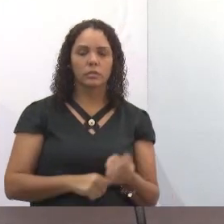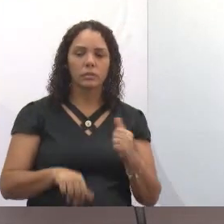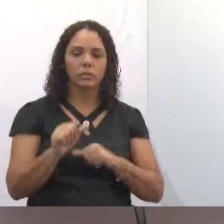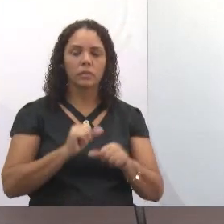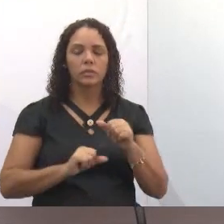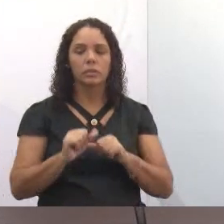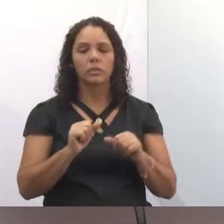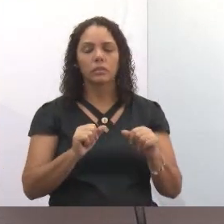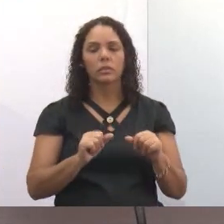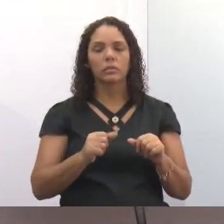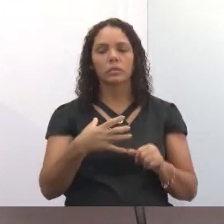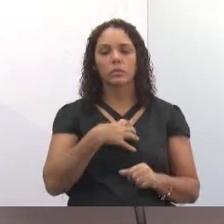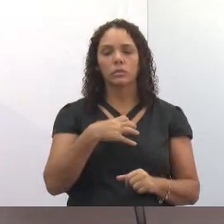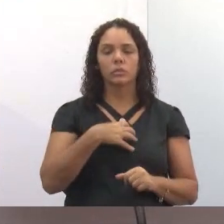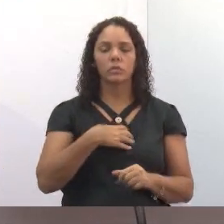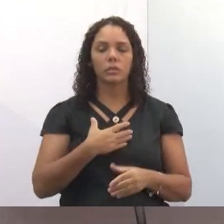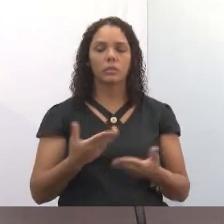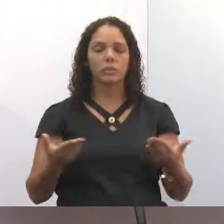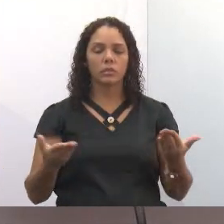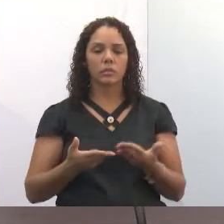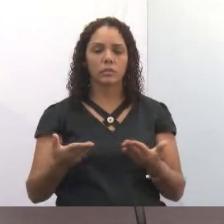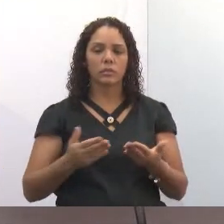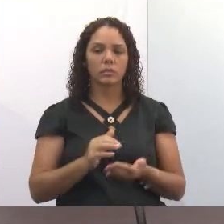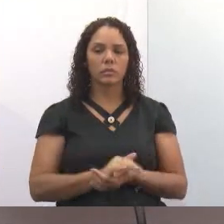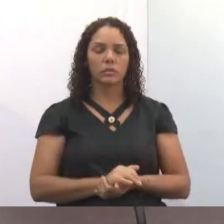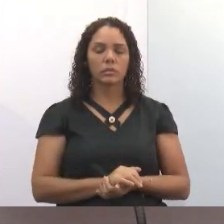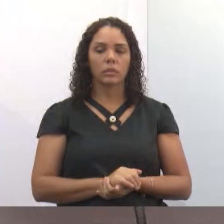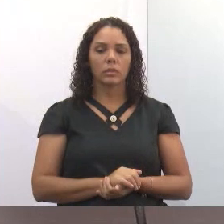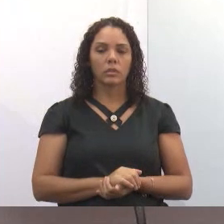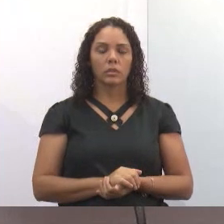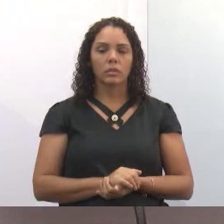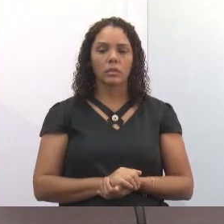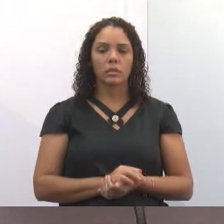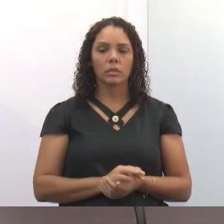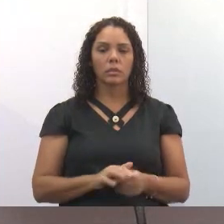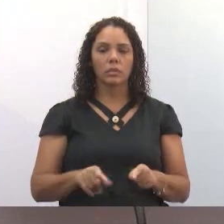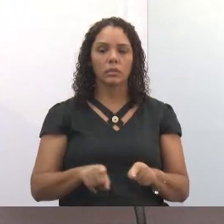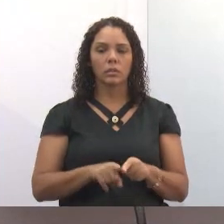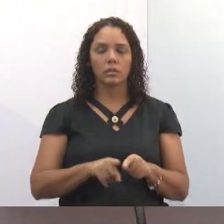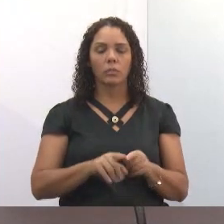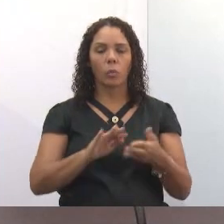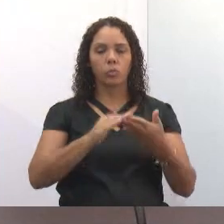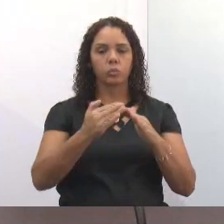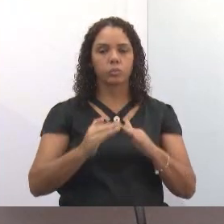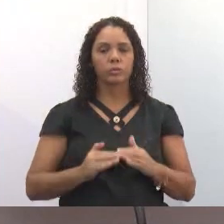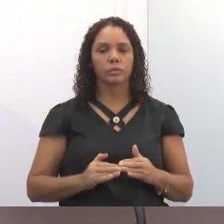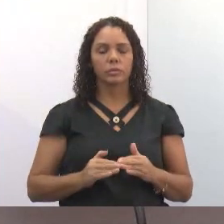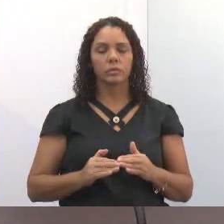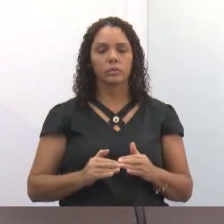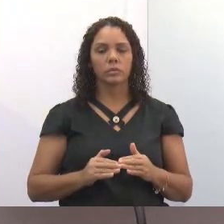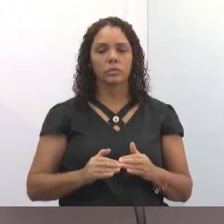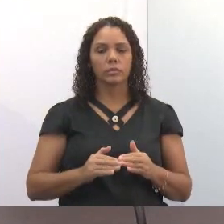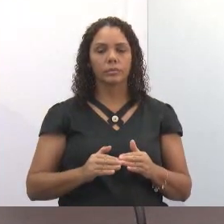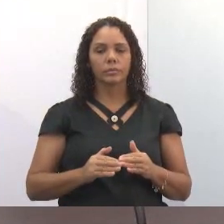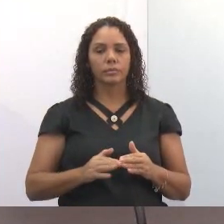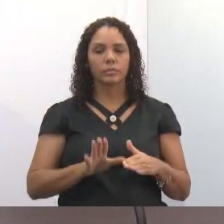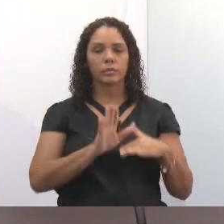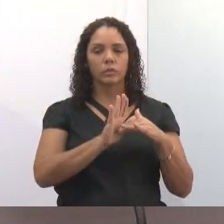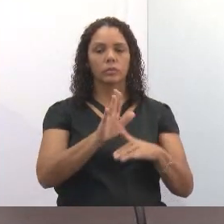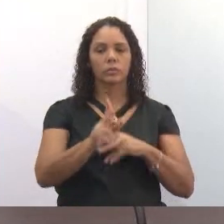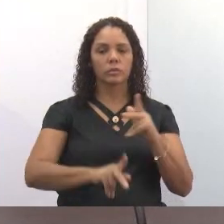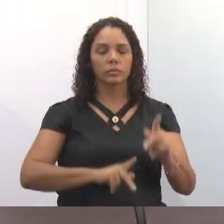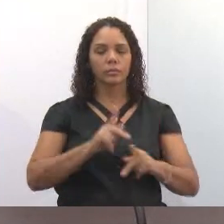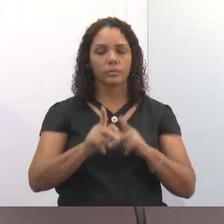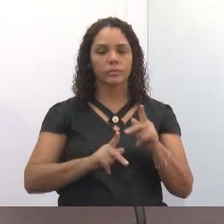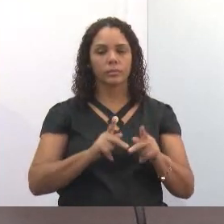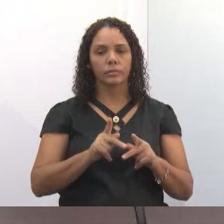de avanços e de avançados processos de erosão nela existentes, em benefício para a população.